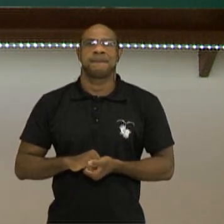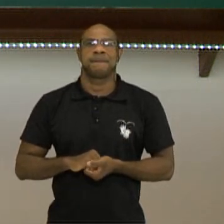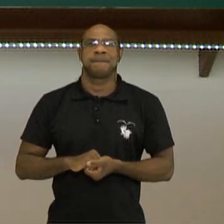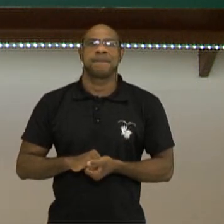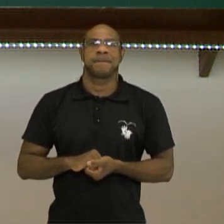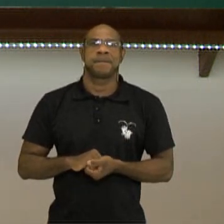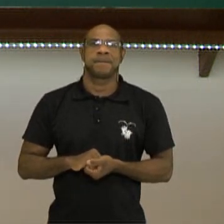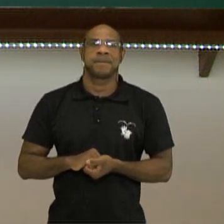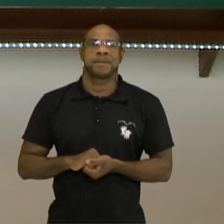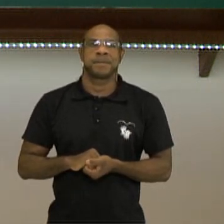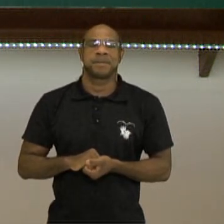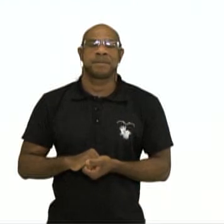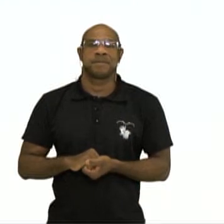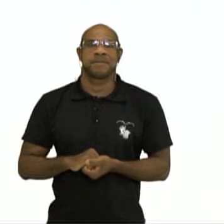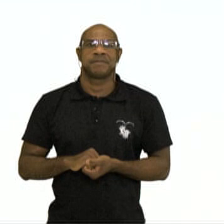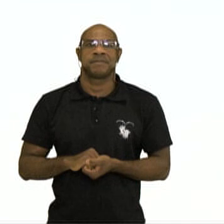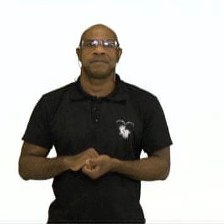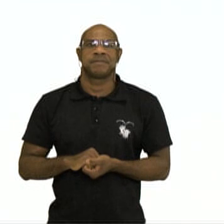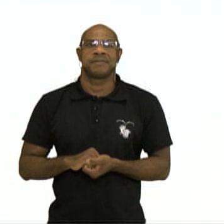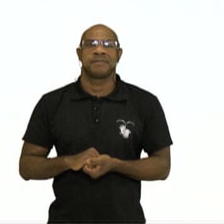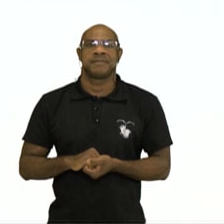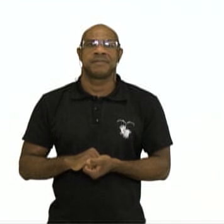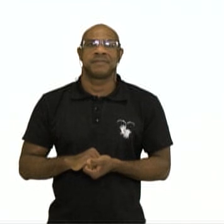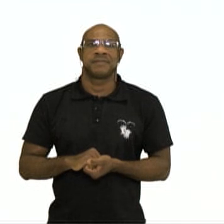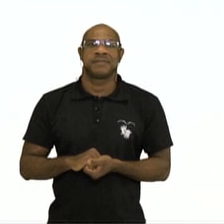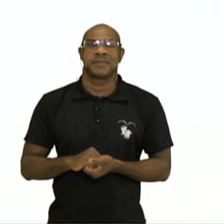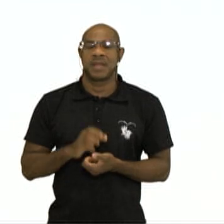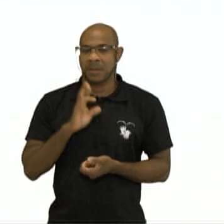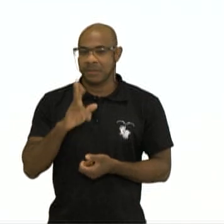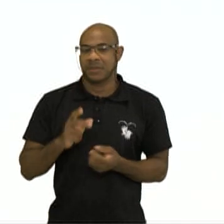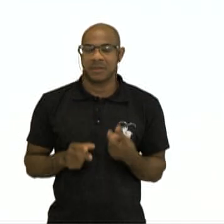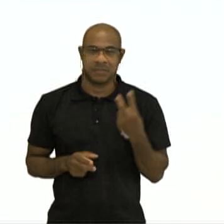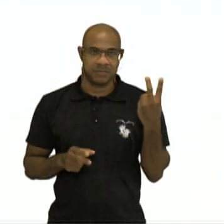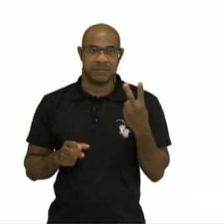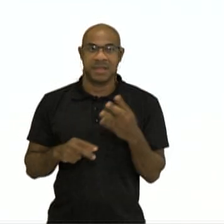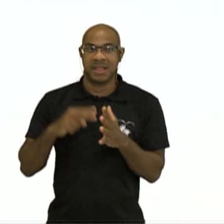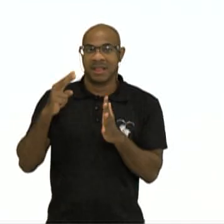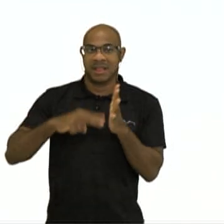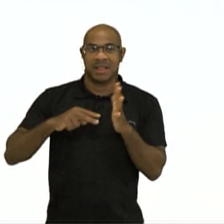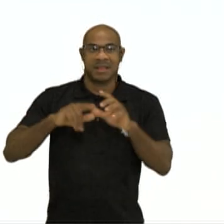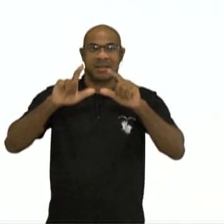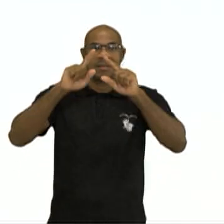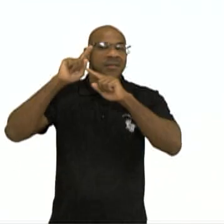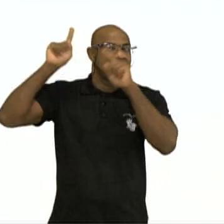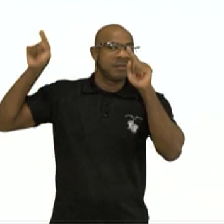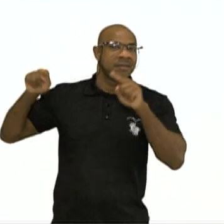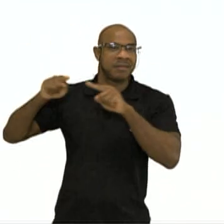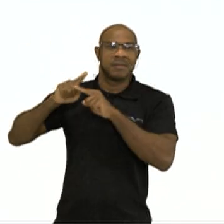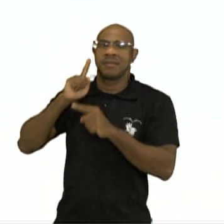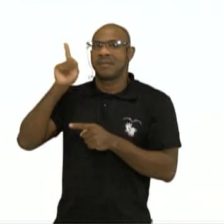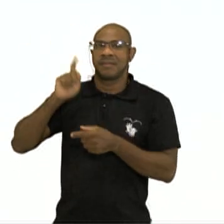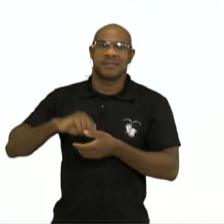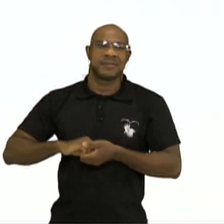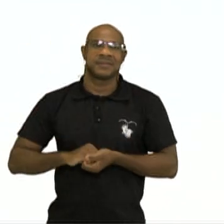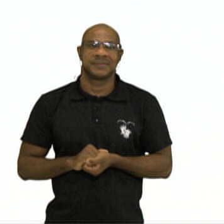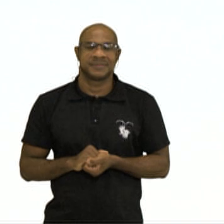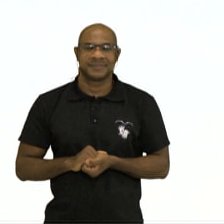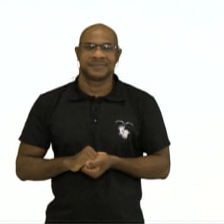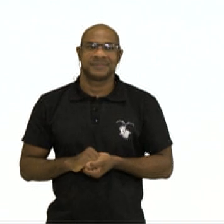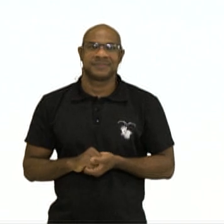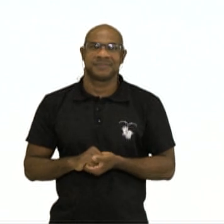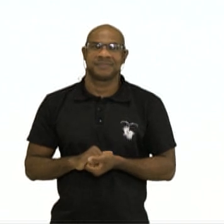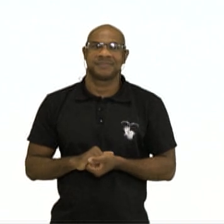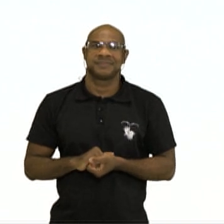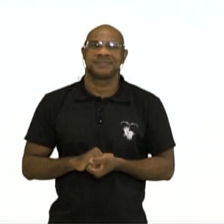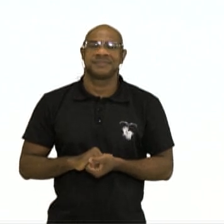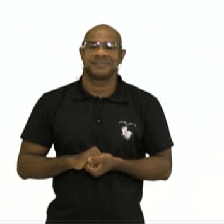Question number 2. Para responder a questão 2, vamos ler novamente aqui. O Garfield diz assim, I can